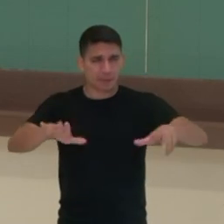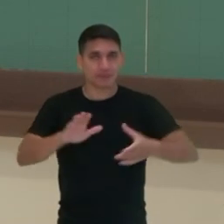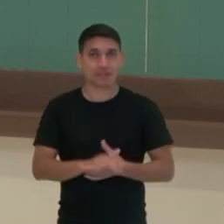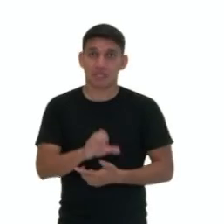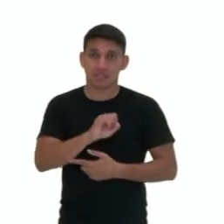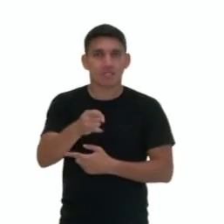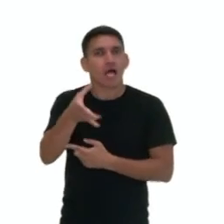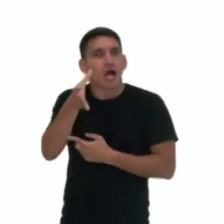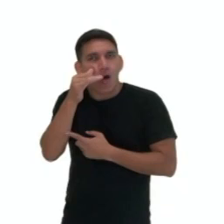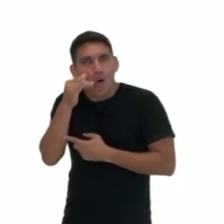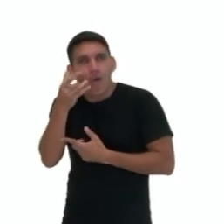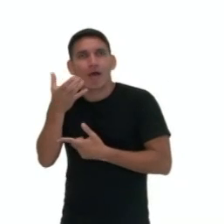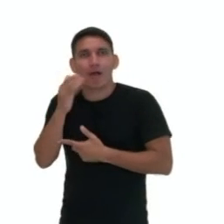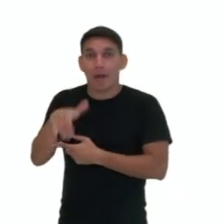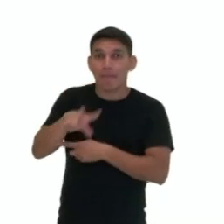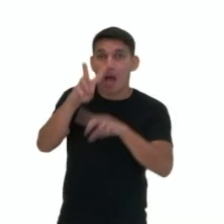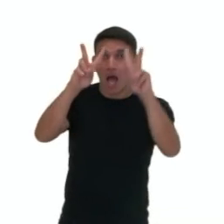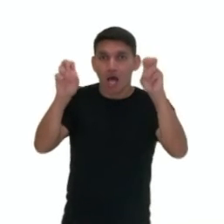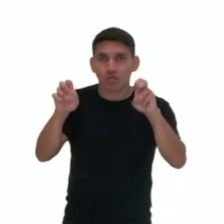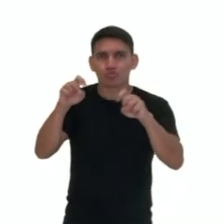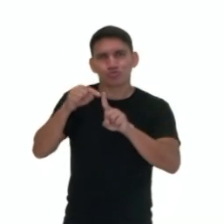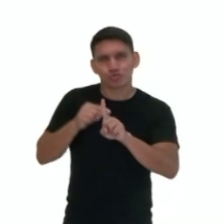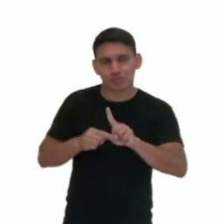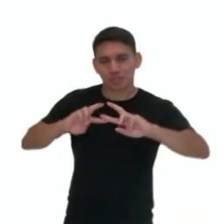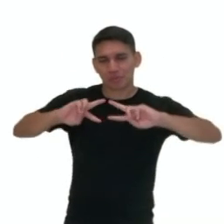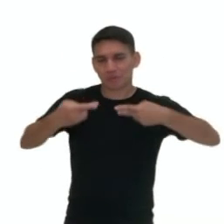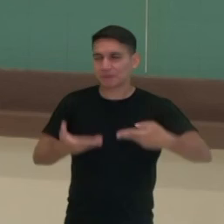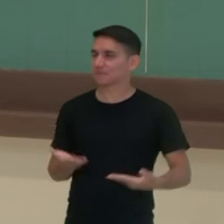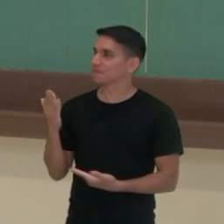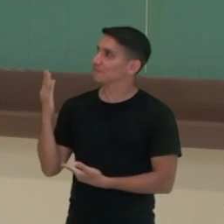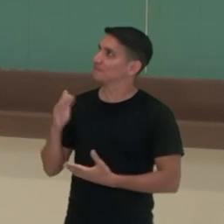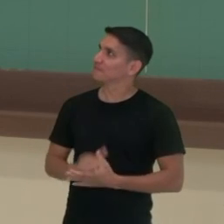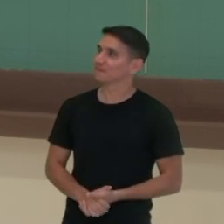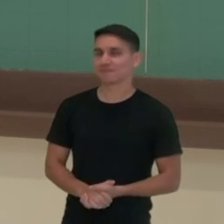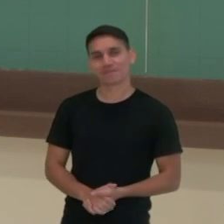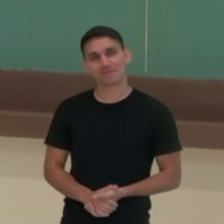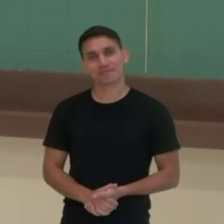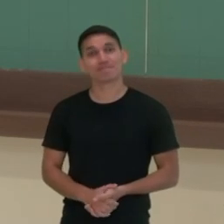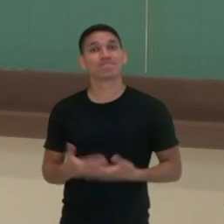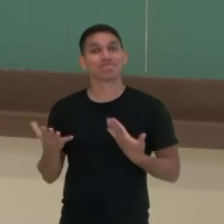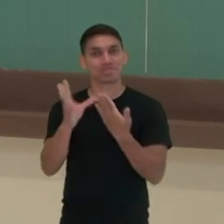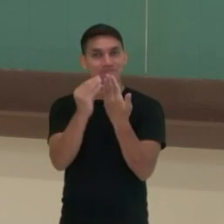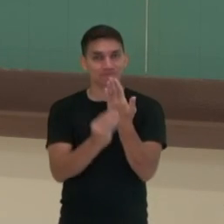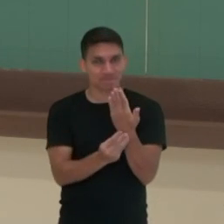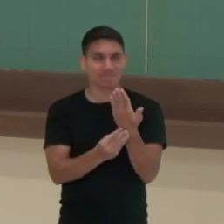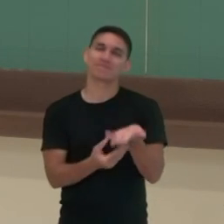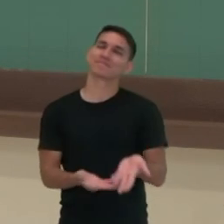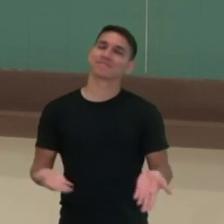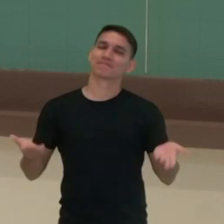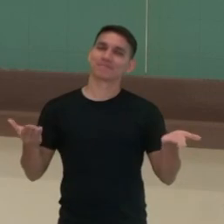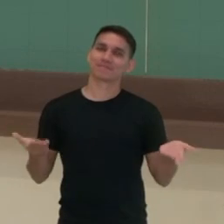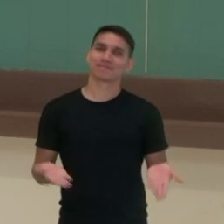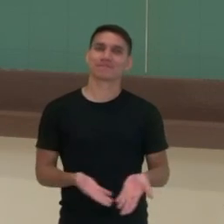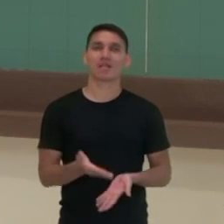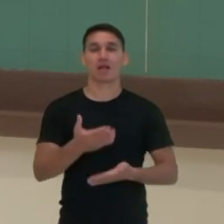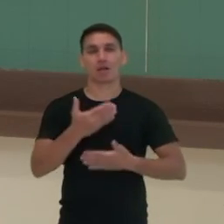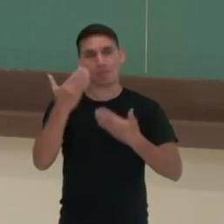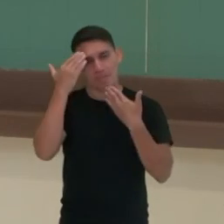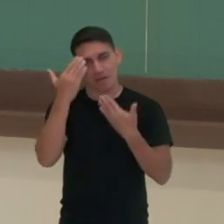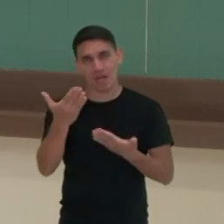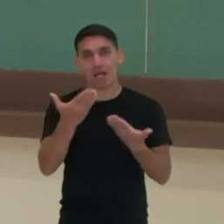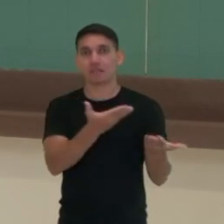vocês quiserem verificar um pouquinho mais sobre os tipos de ginástica, deixo aqui o link para vocês, aqui as nossas referências. Eu gostaria